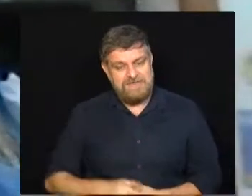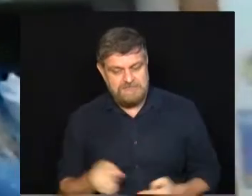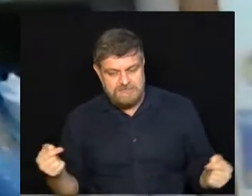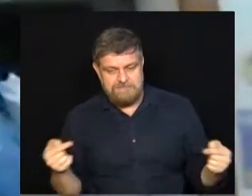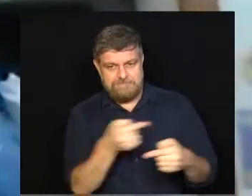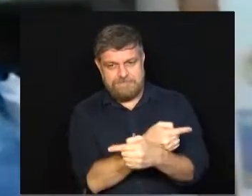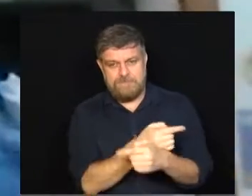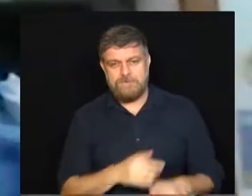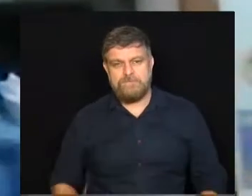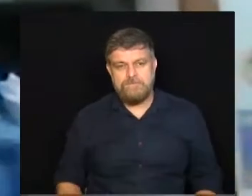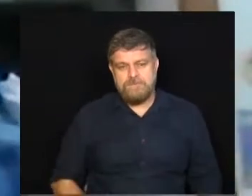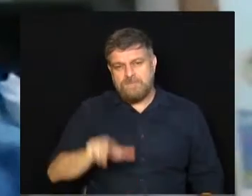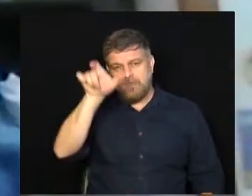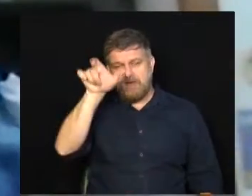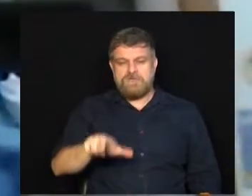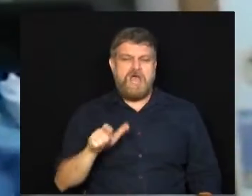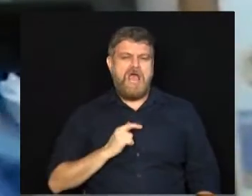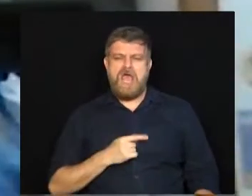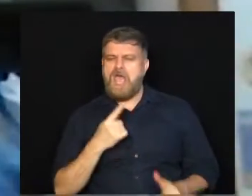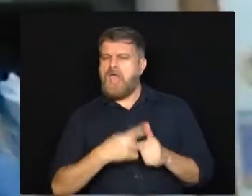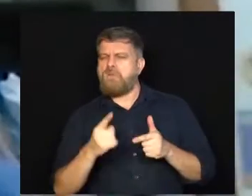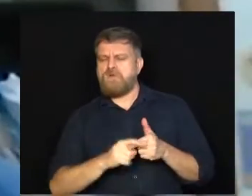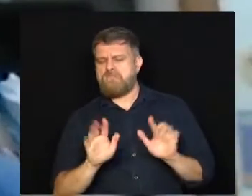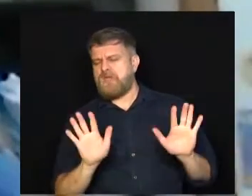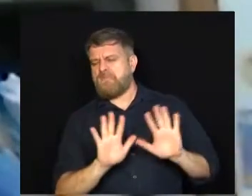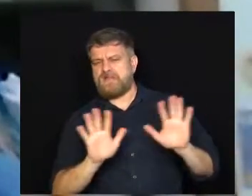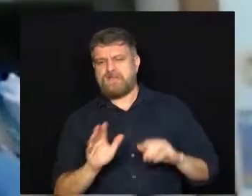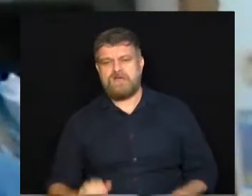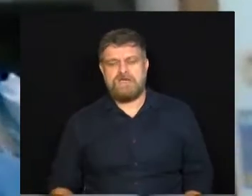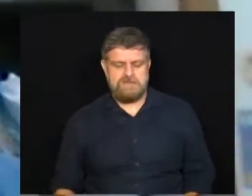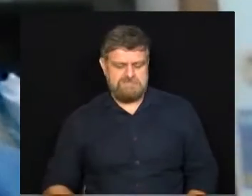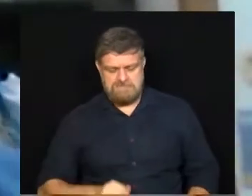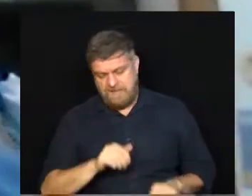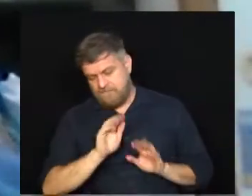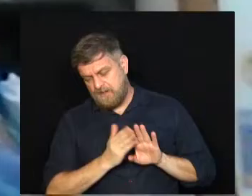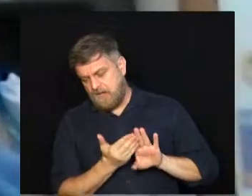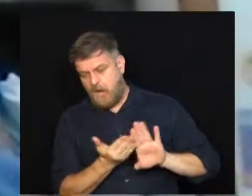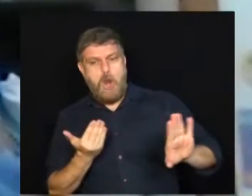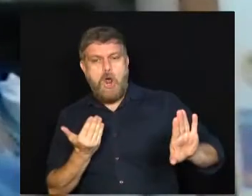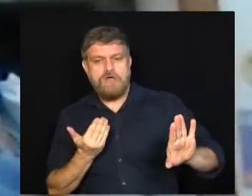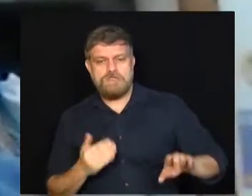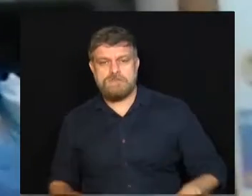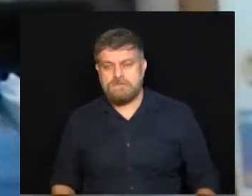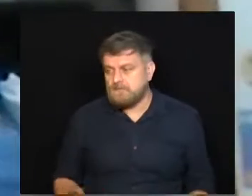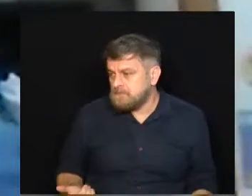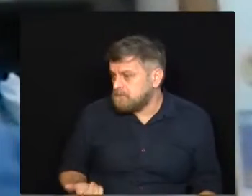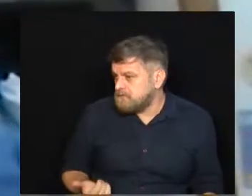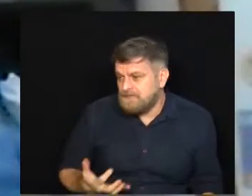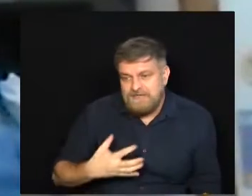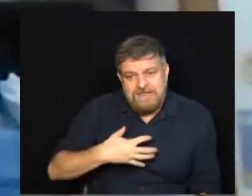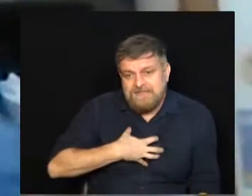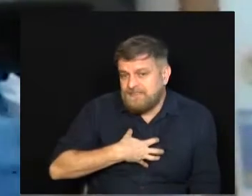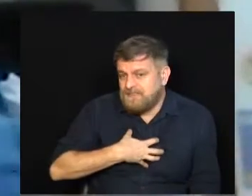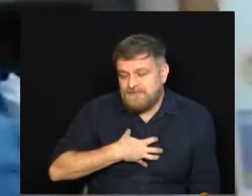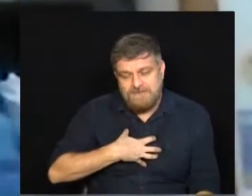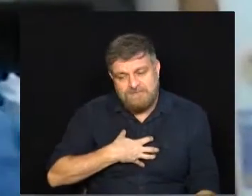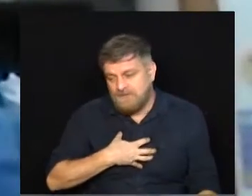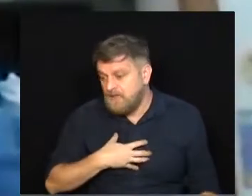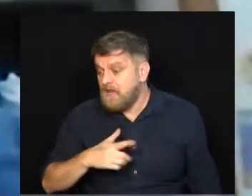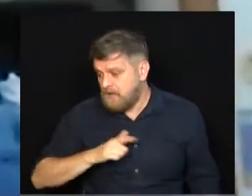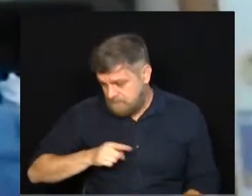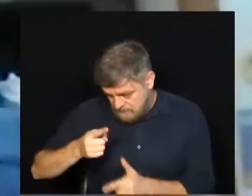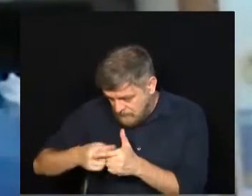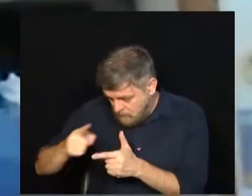assim, eu não tenho problema com os homossexuais, desde que eles não apareçam. Sinto muito. Ele tem sim um problema e ele é